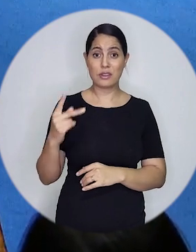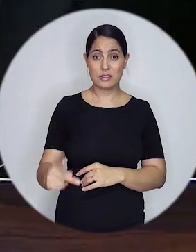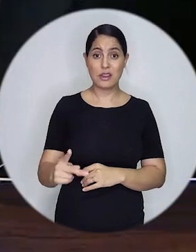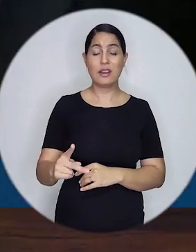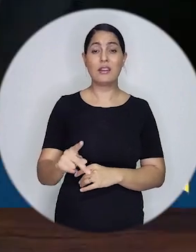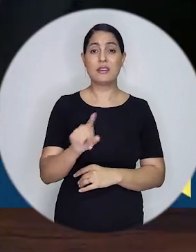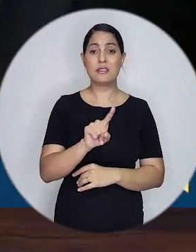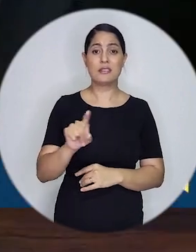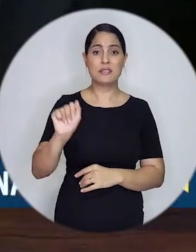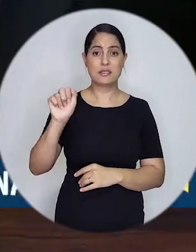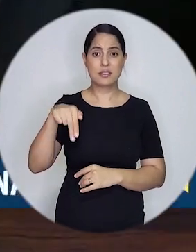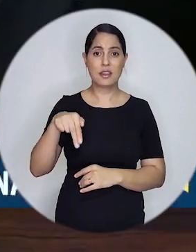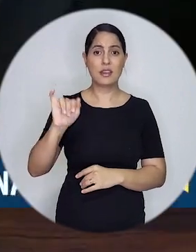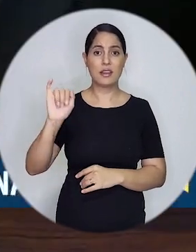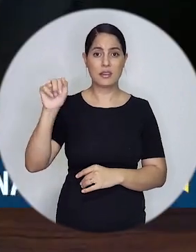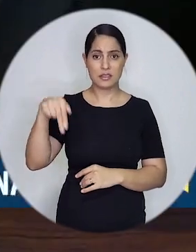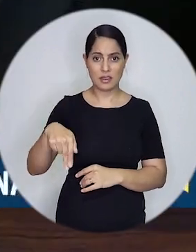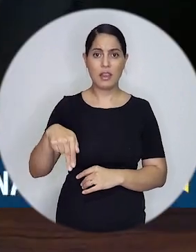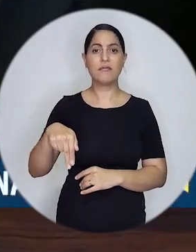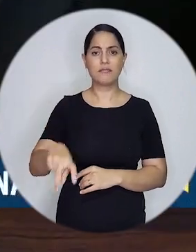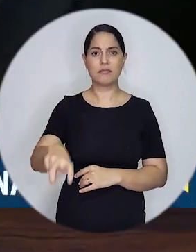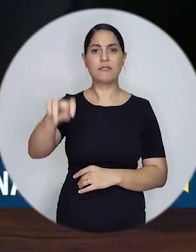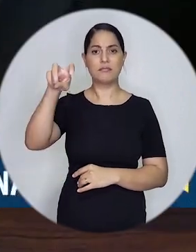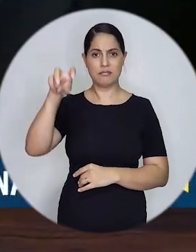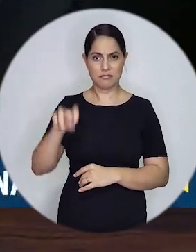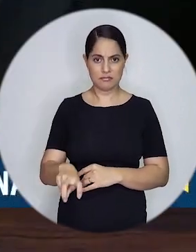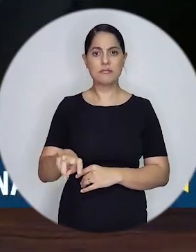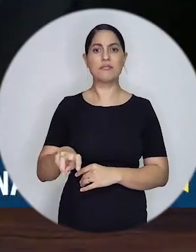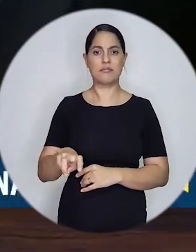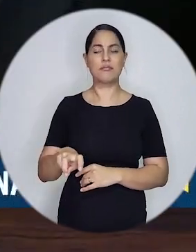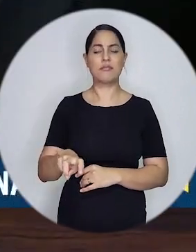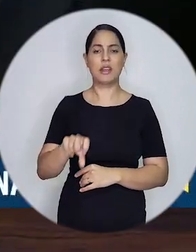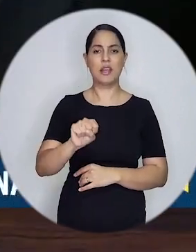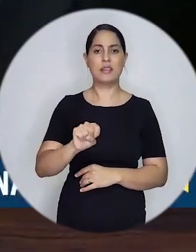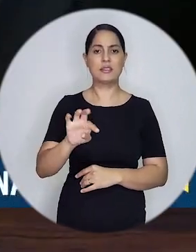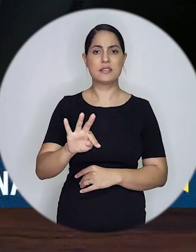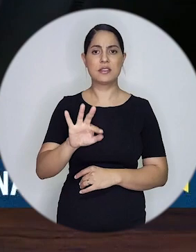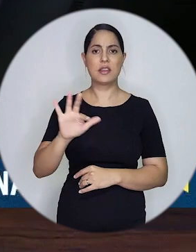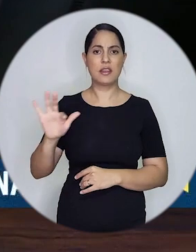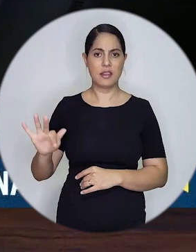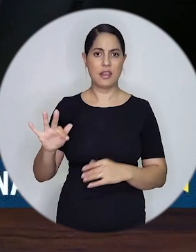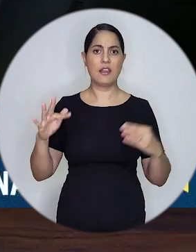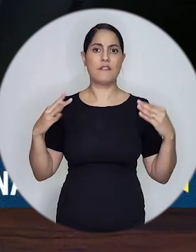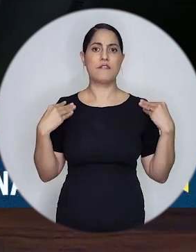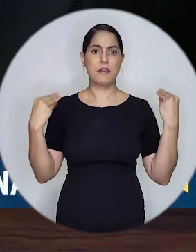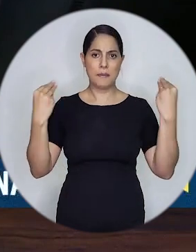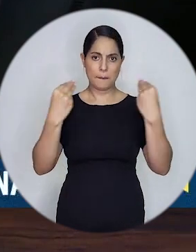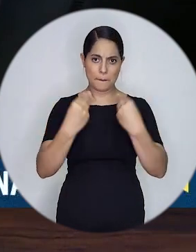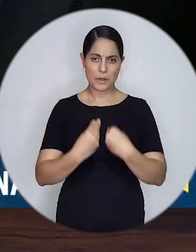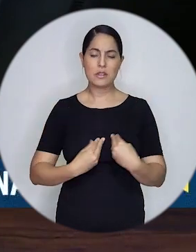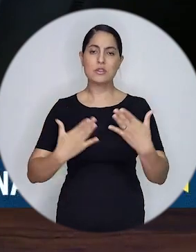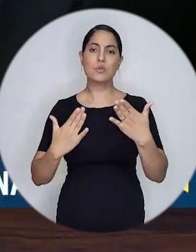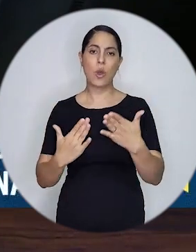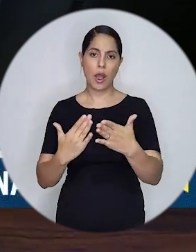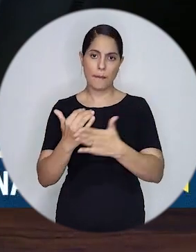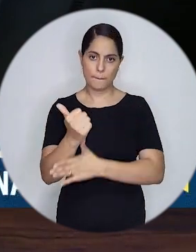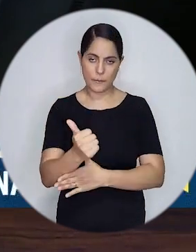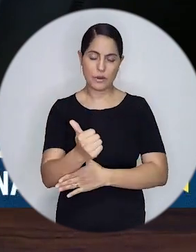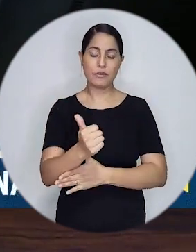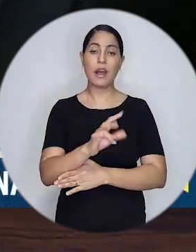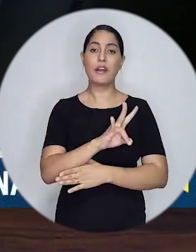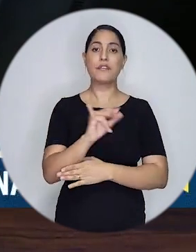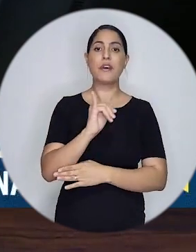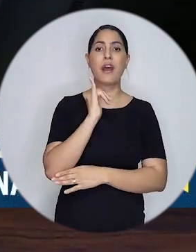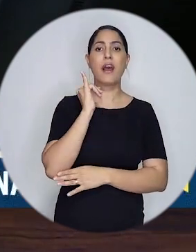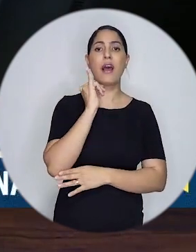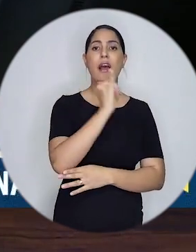Aprovada a indicação do senhor Cristiano Zanin Martins para exercer o cargo de ministro do Supremo Tribunal